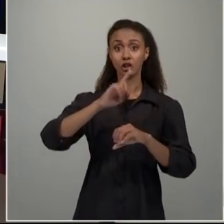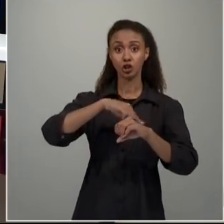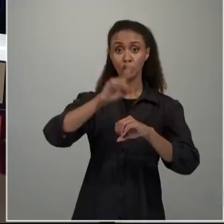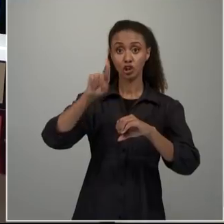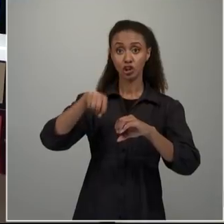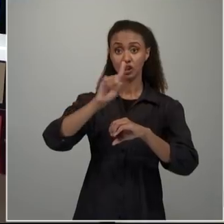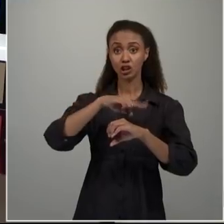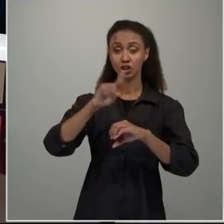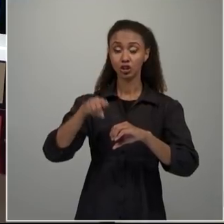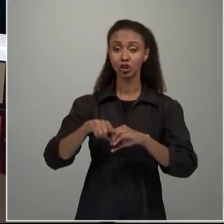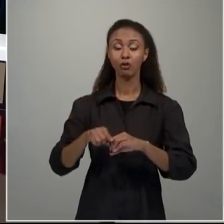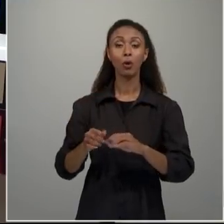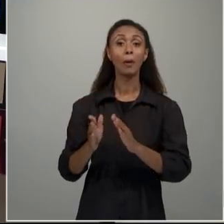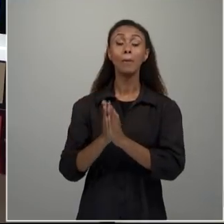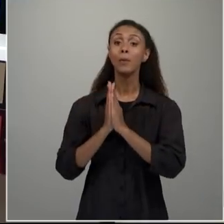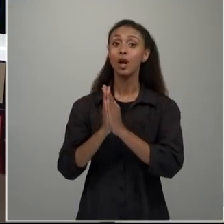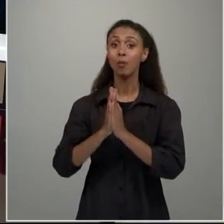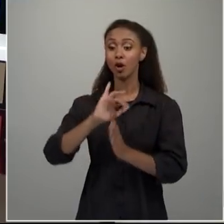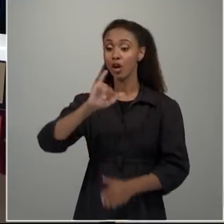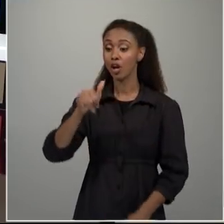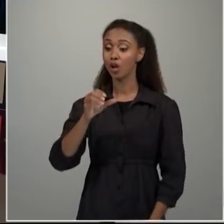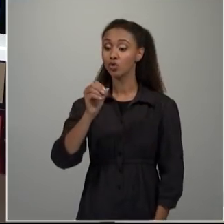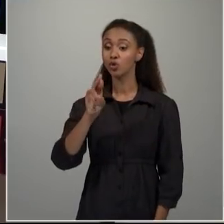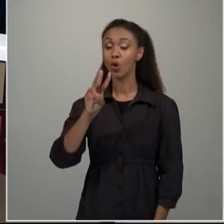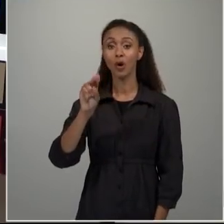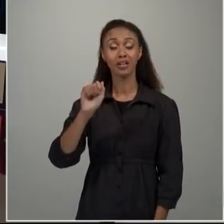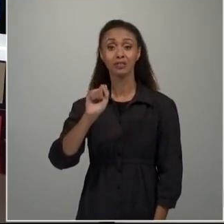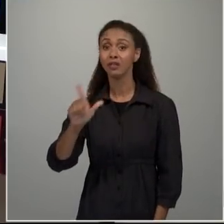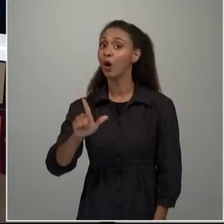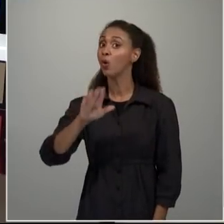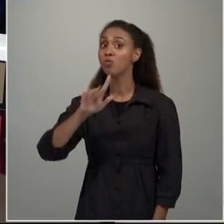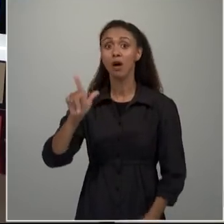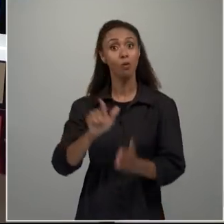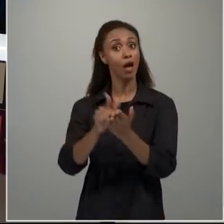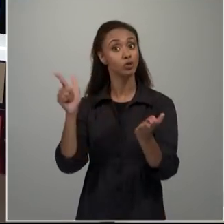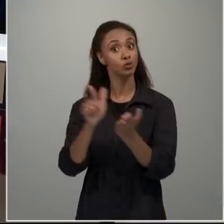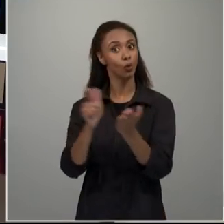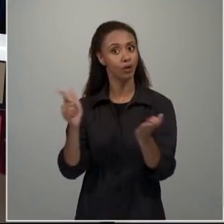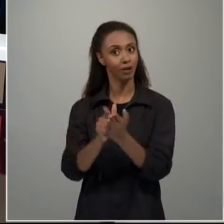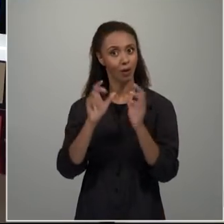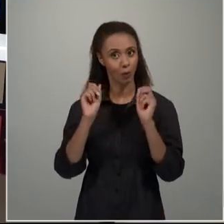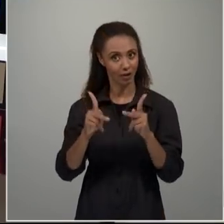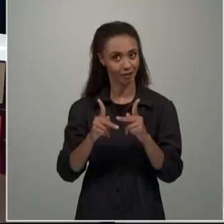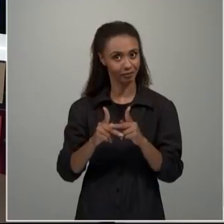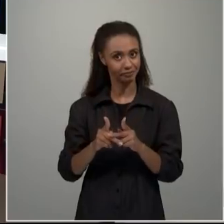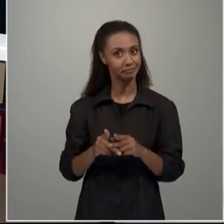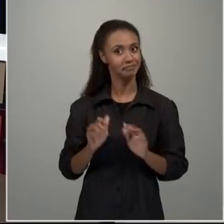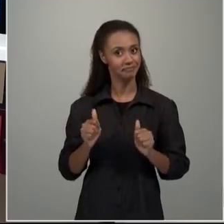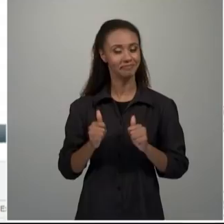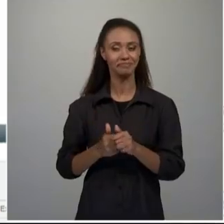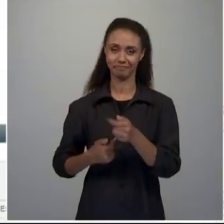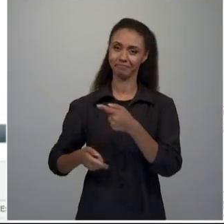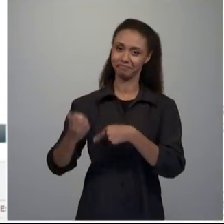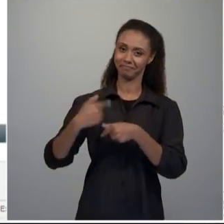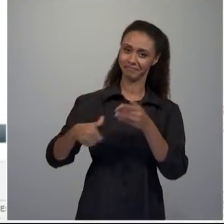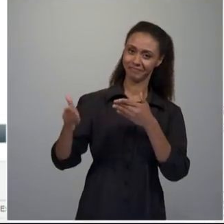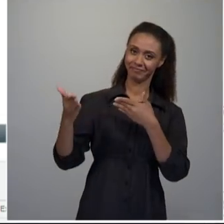que tem artigos científicos não é jornal e nada diferente disso tudo bem tá vamos voltar pro nosso powerpoint jóia